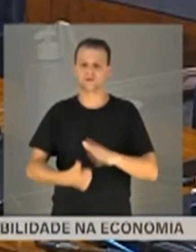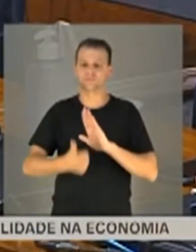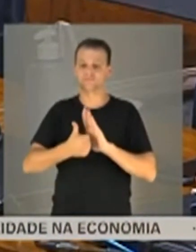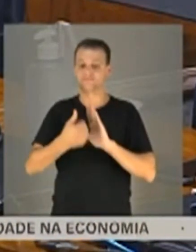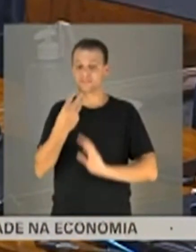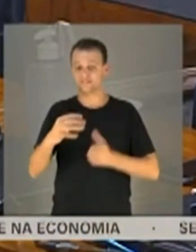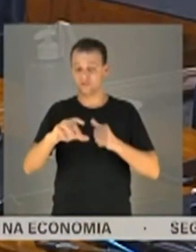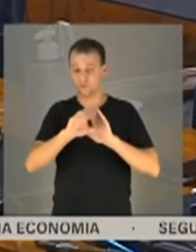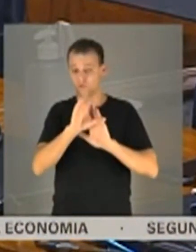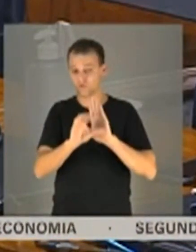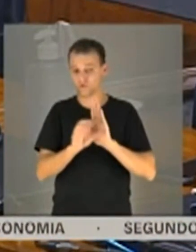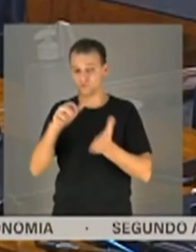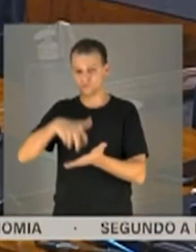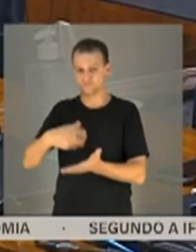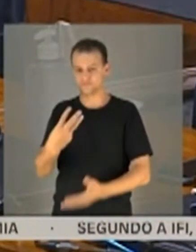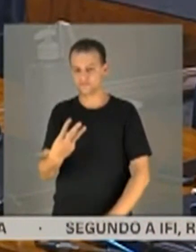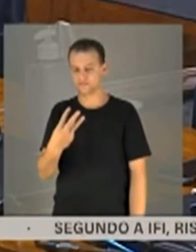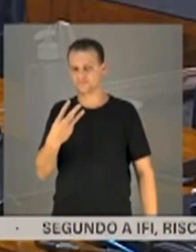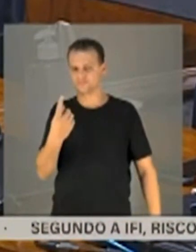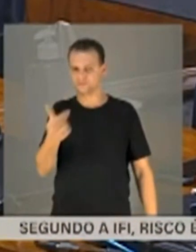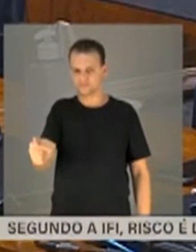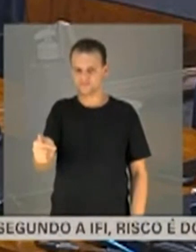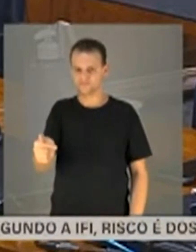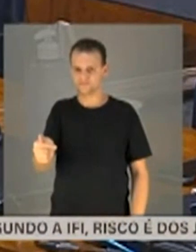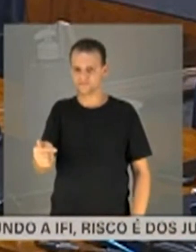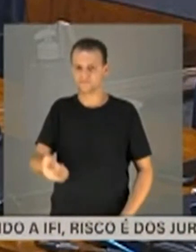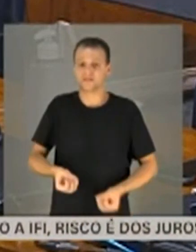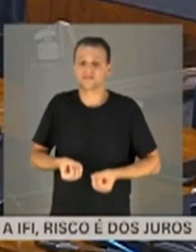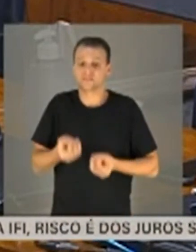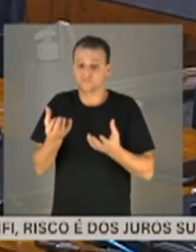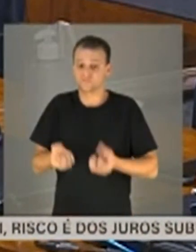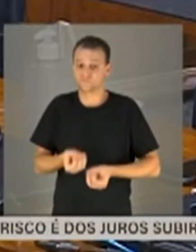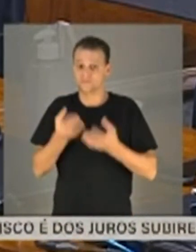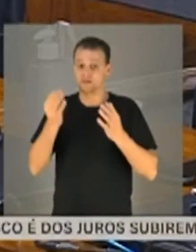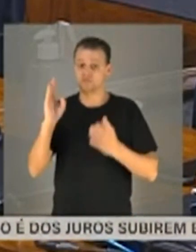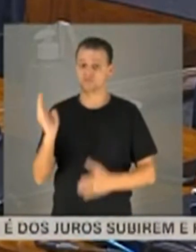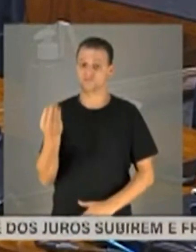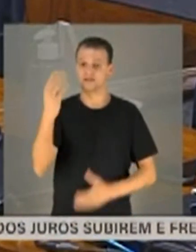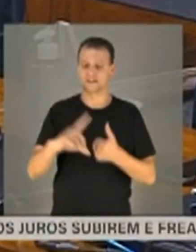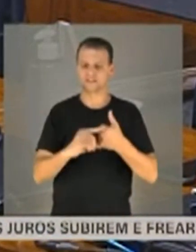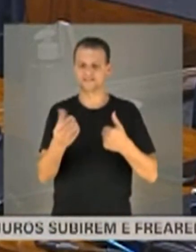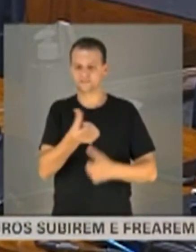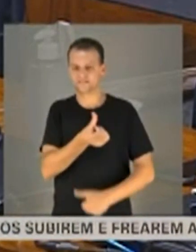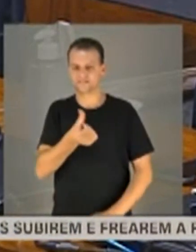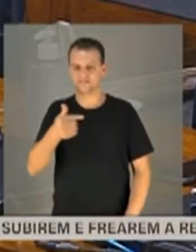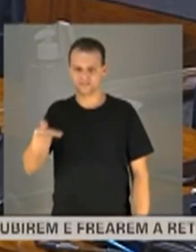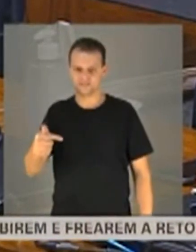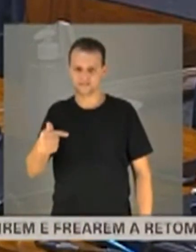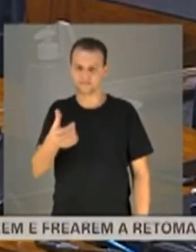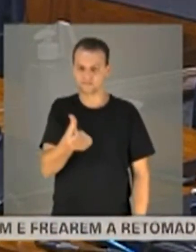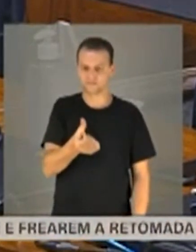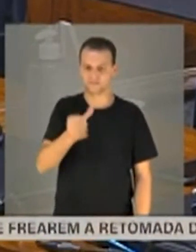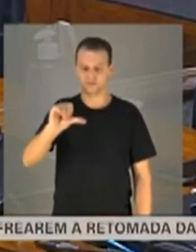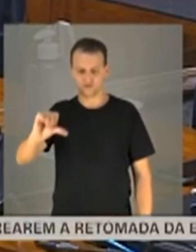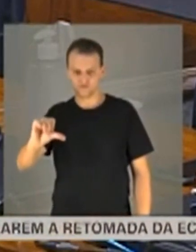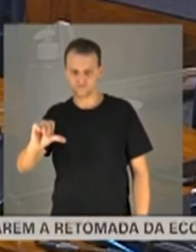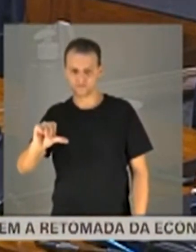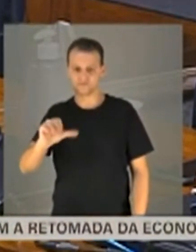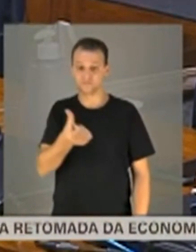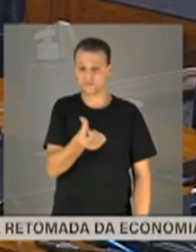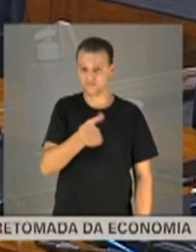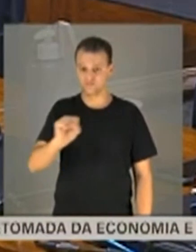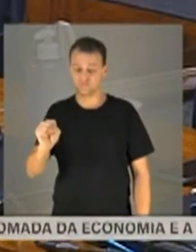317 crime de publicidade enganosa Código de Defesa do Consumidor Artigo 67 68 69